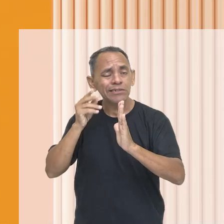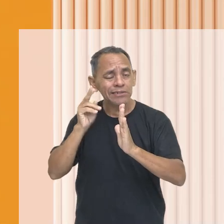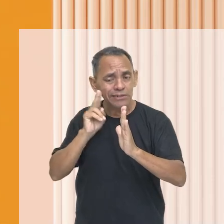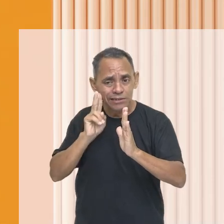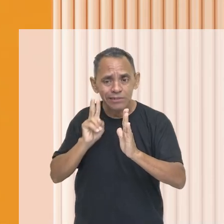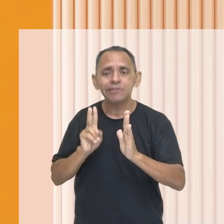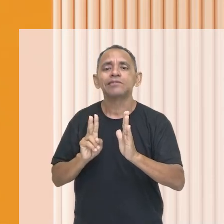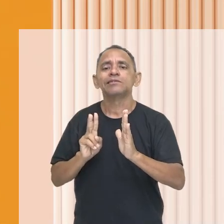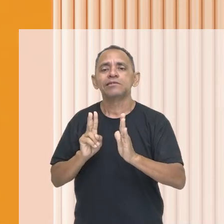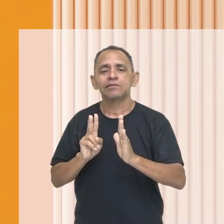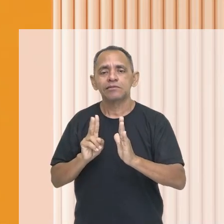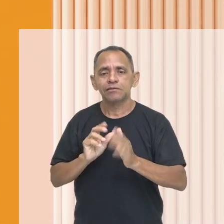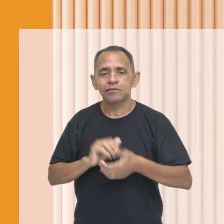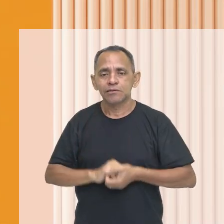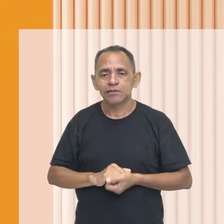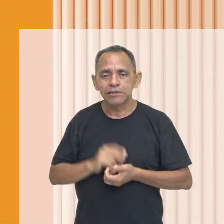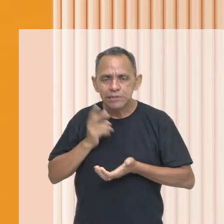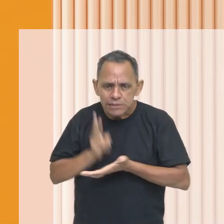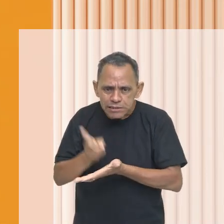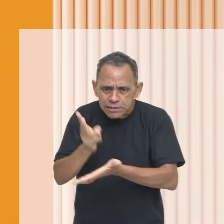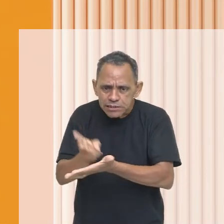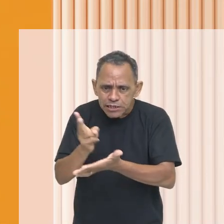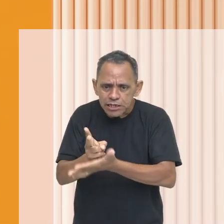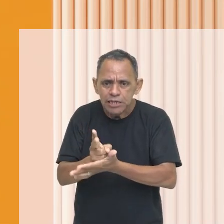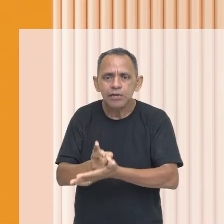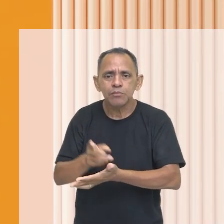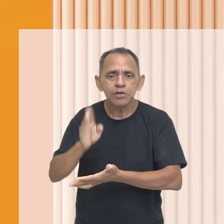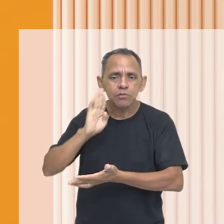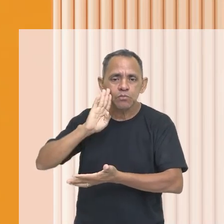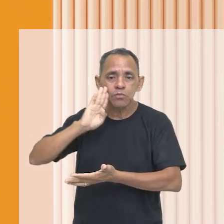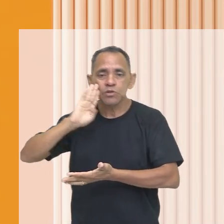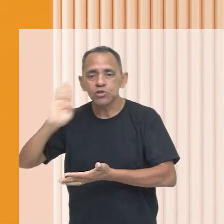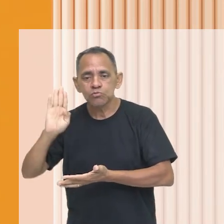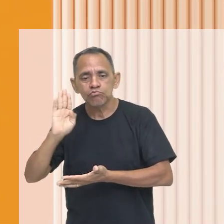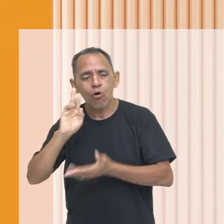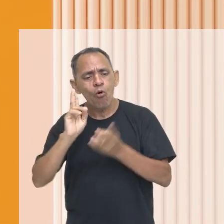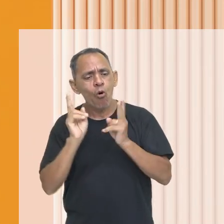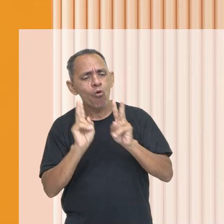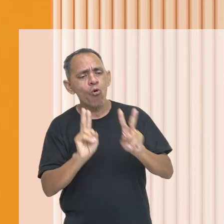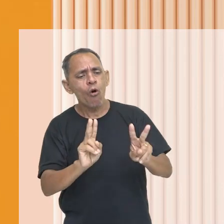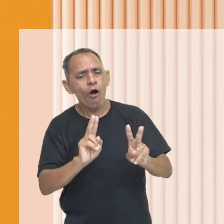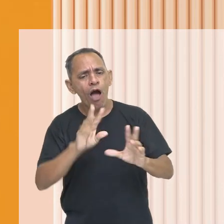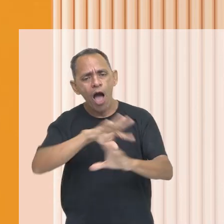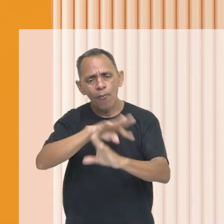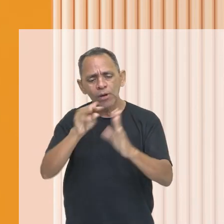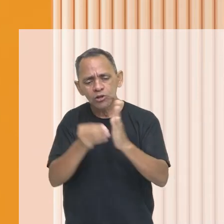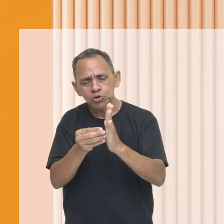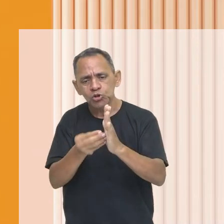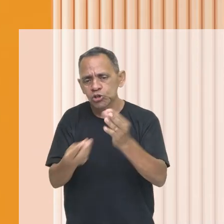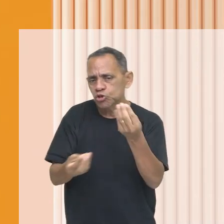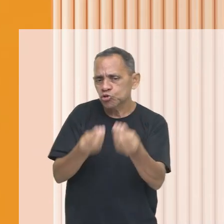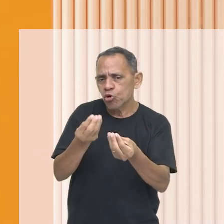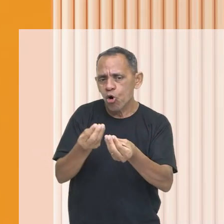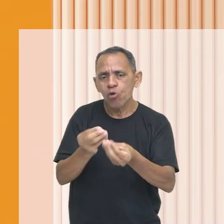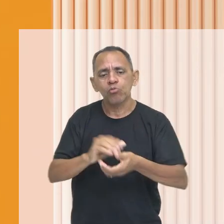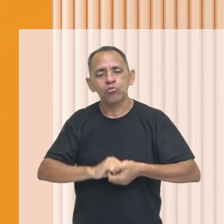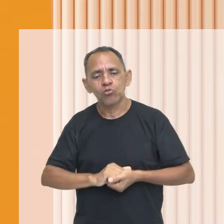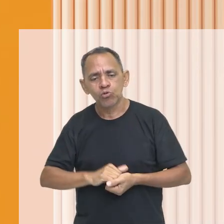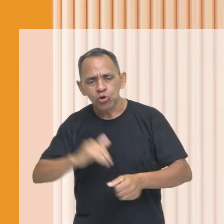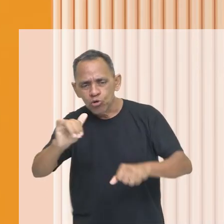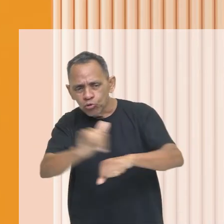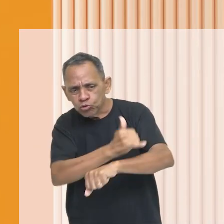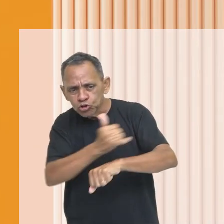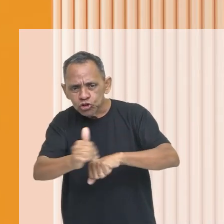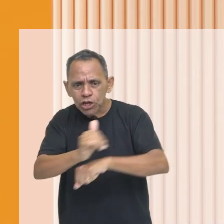olhar para as especificidades da Amazônia. Então, quando olhamos